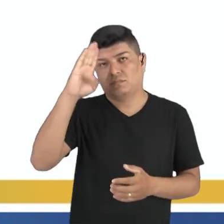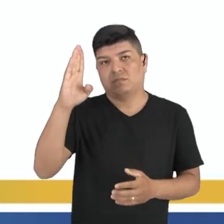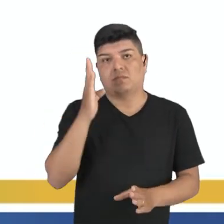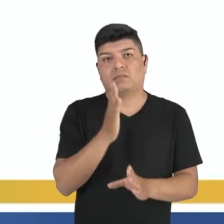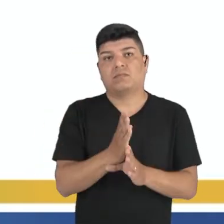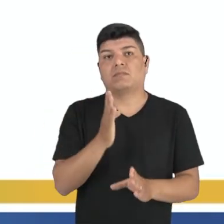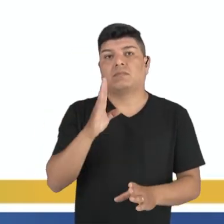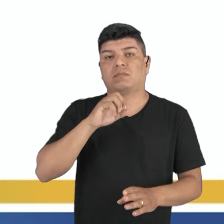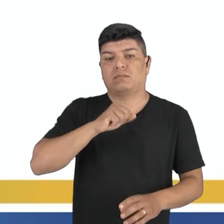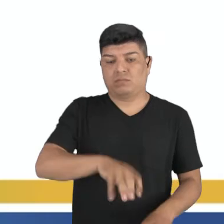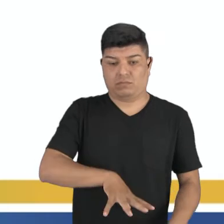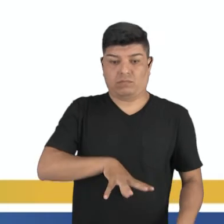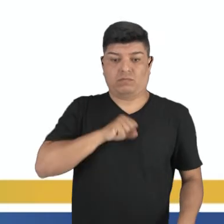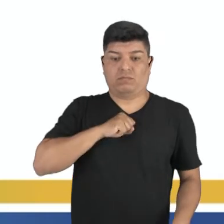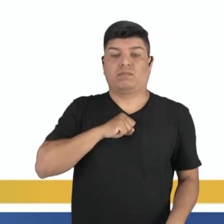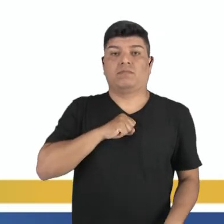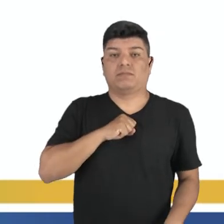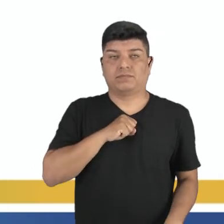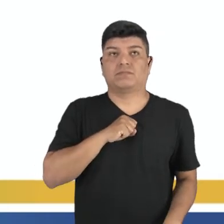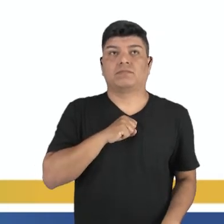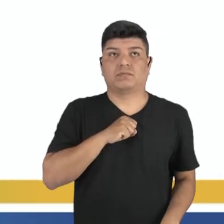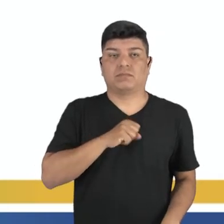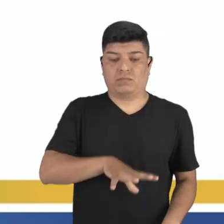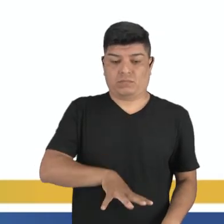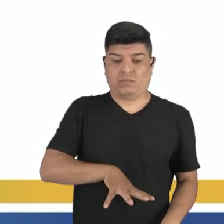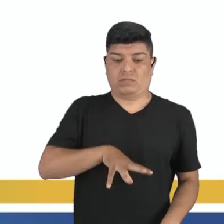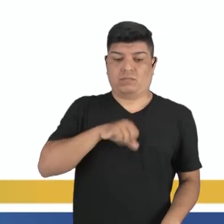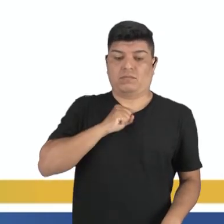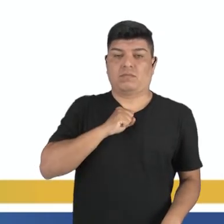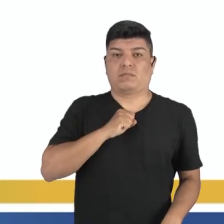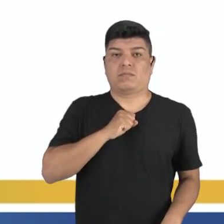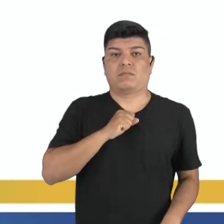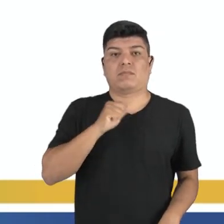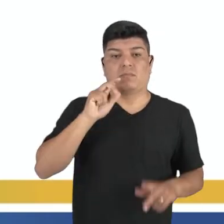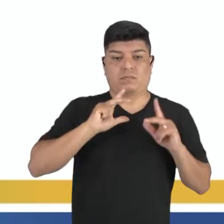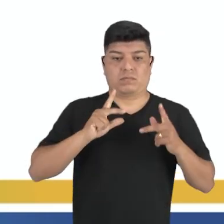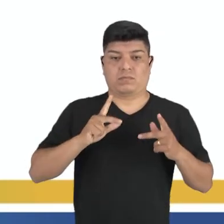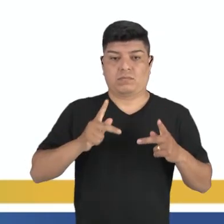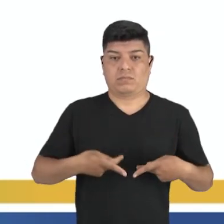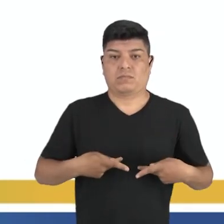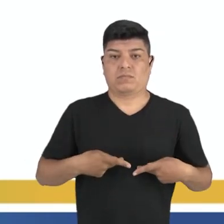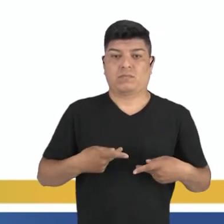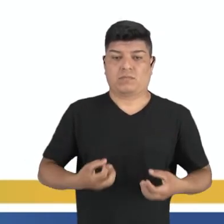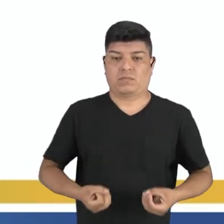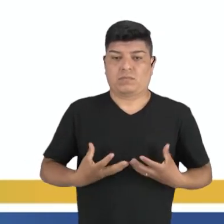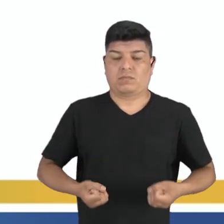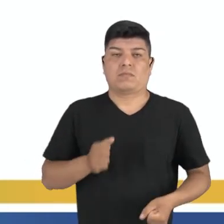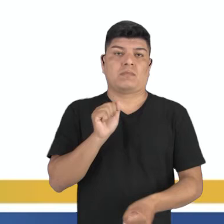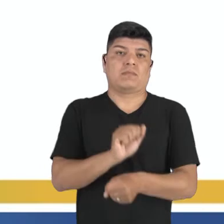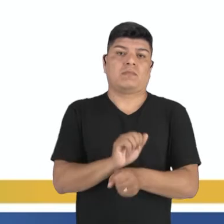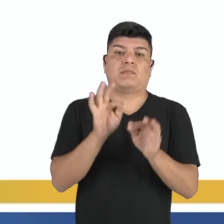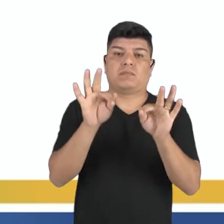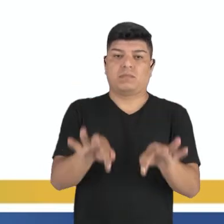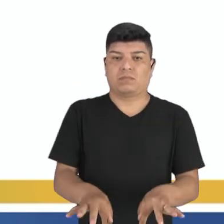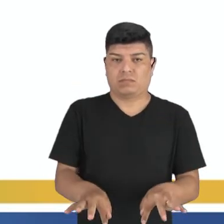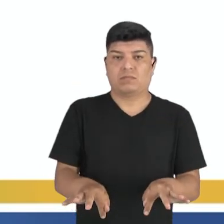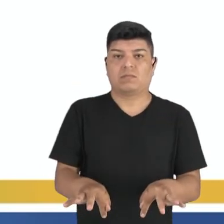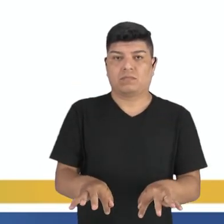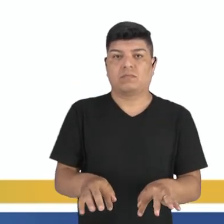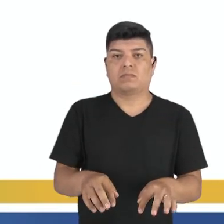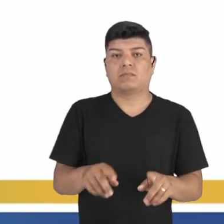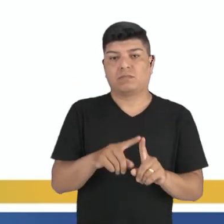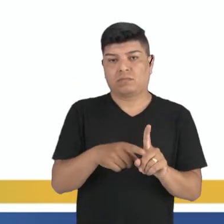causa da menopausa, né. Na menopausa, as mulheres vão parar de ovular e menstruar. chegando ao fim o seu período reprodutivo, ou